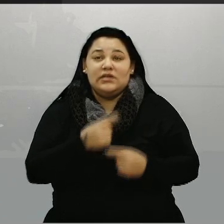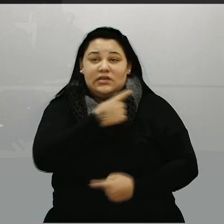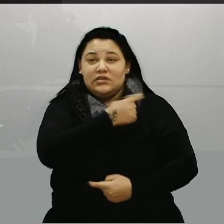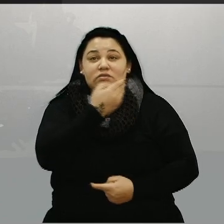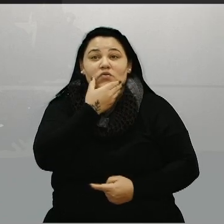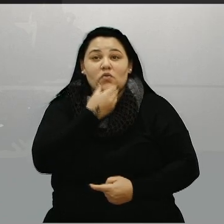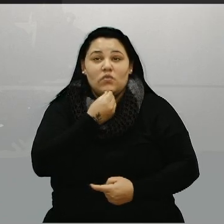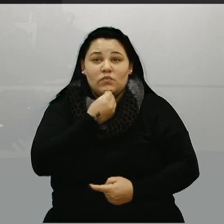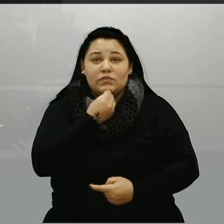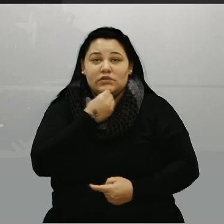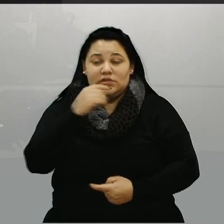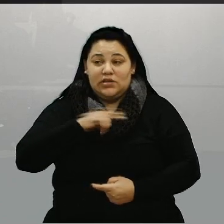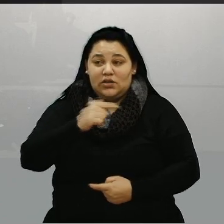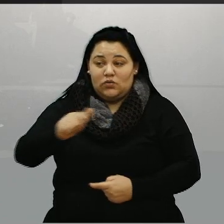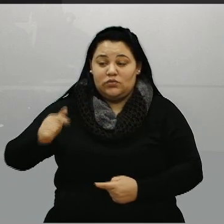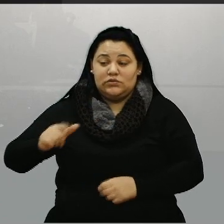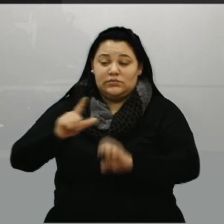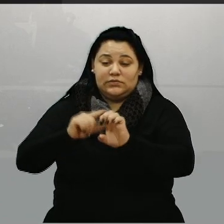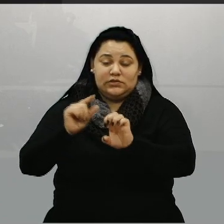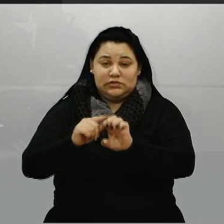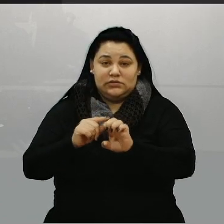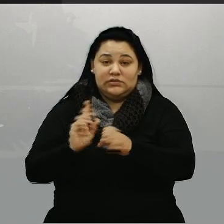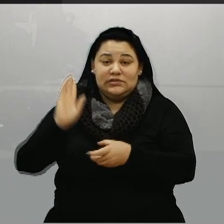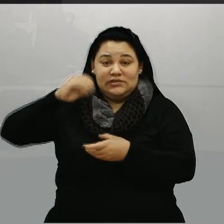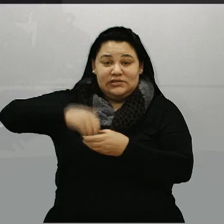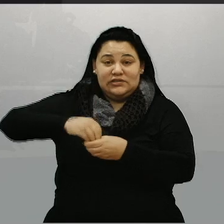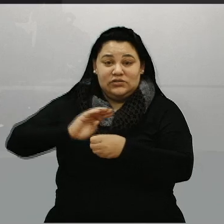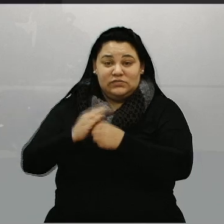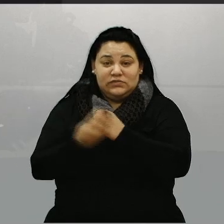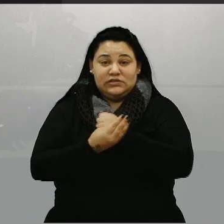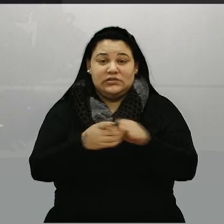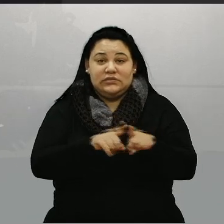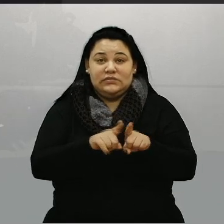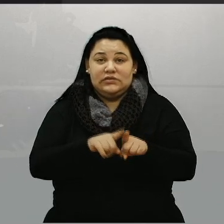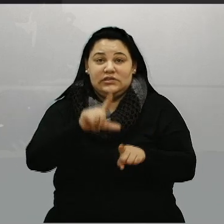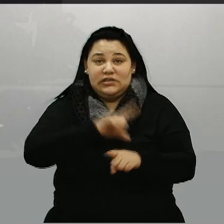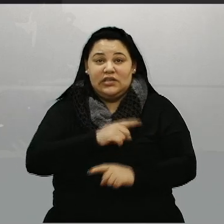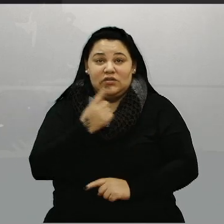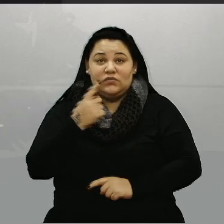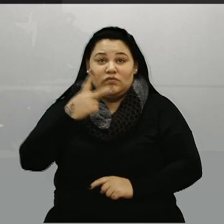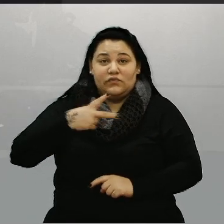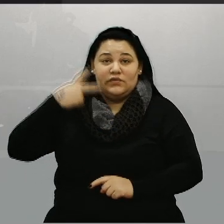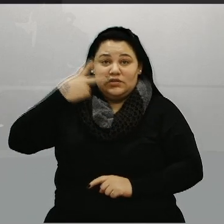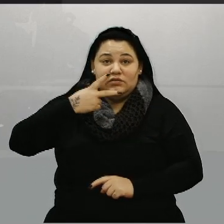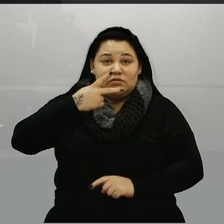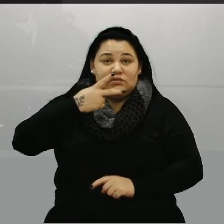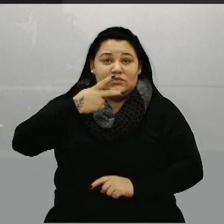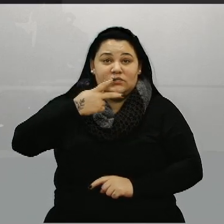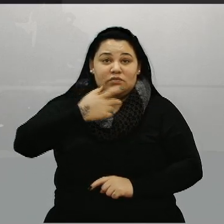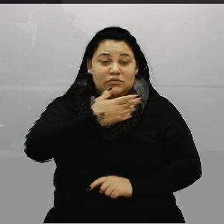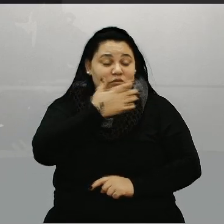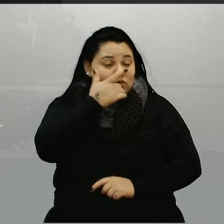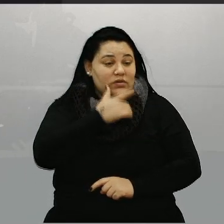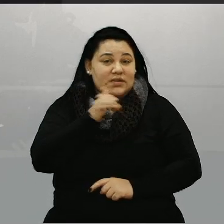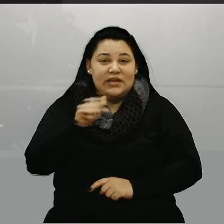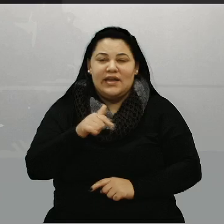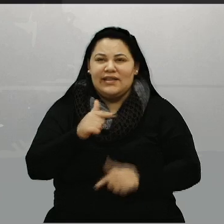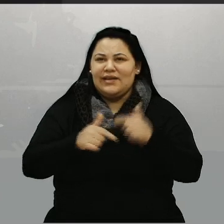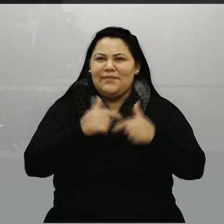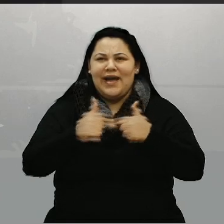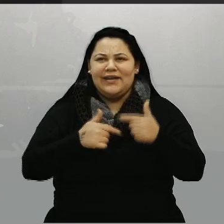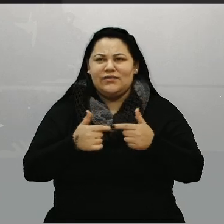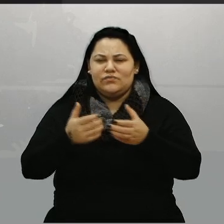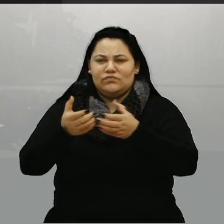ali, tem outros empresários durante o bairro, ali dentro do bairro, e tem um, vereador Lucas, que ele é areeiro, ele tem uma